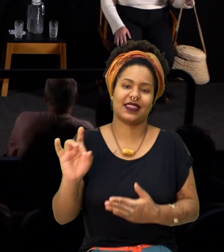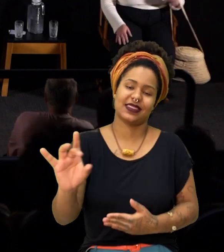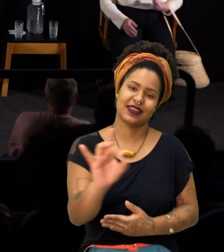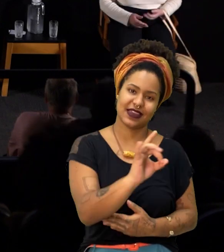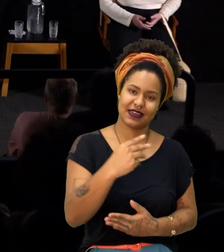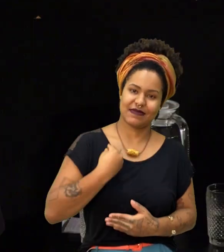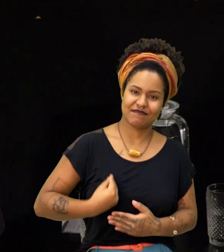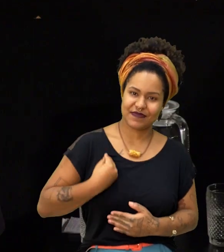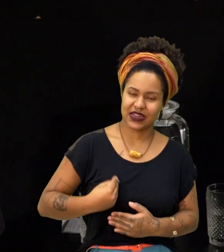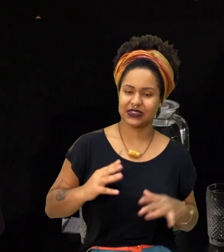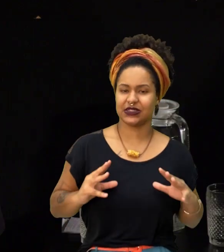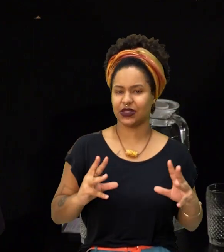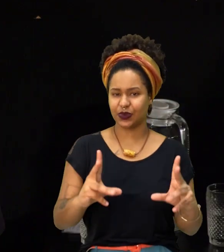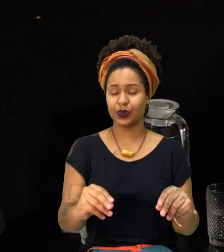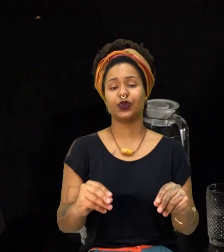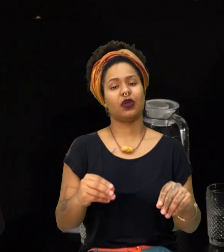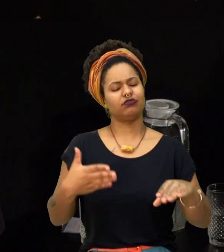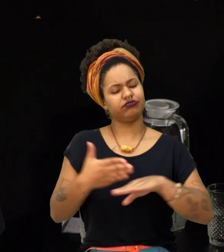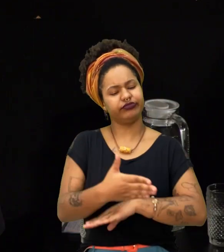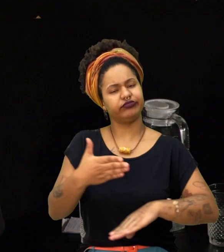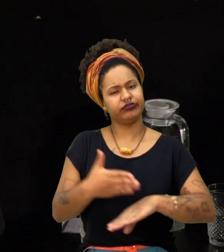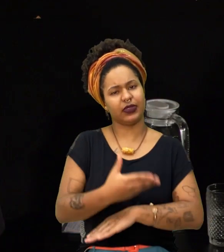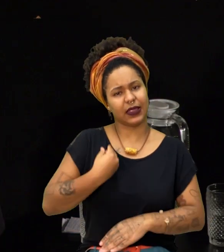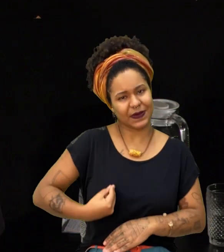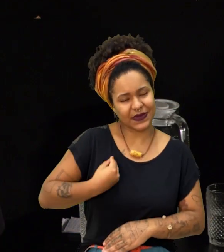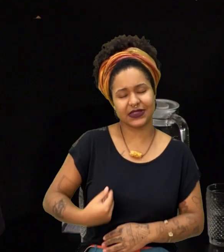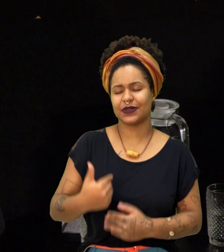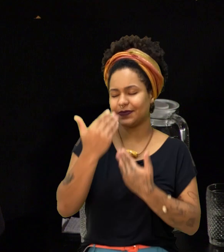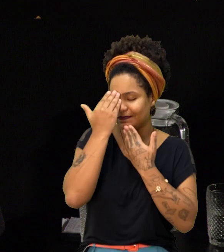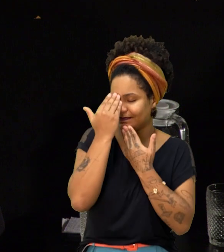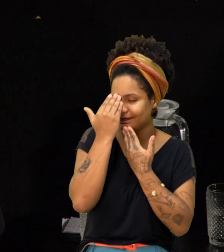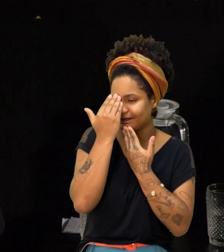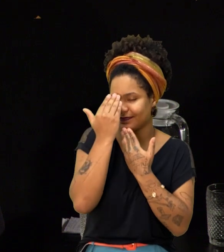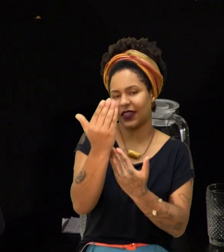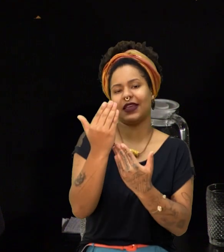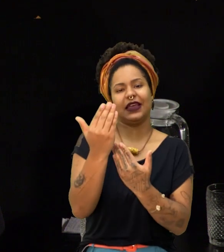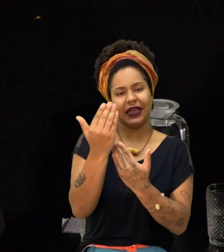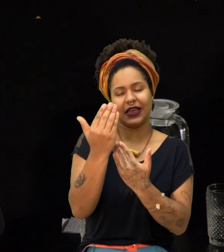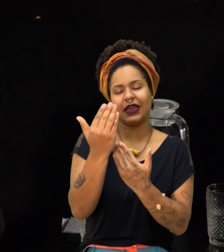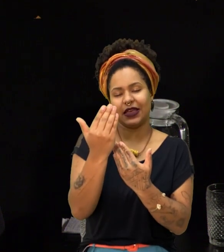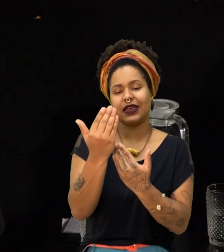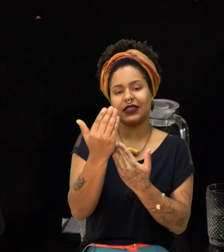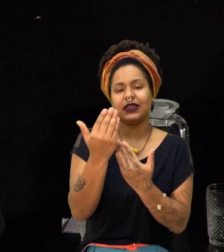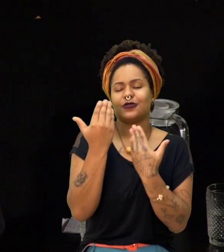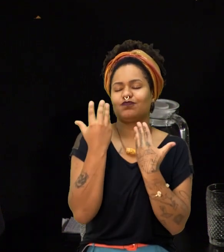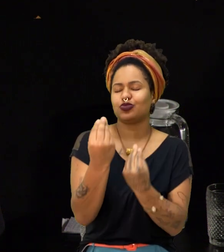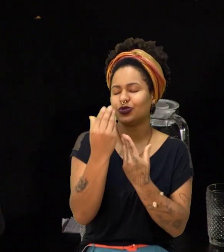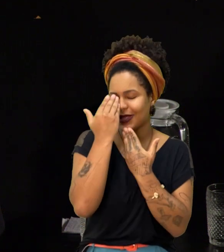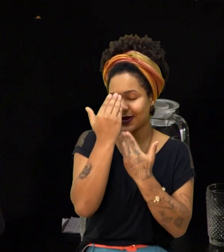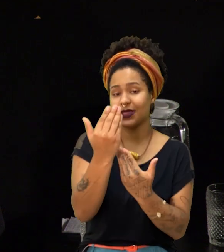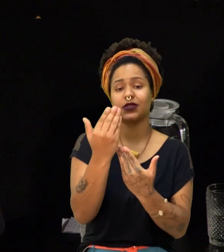todas vocês, a participação, eu agradeço muito, né? E é uma